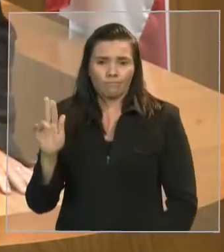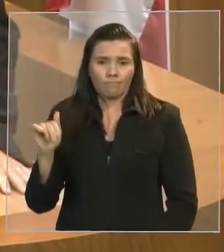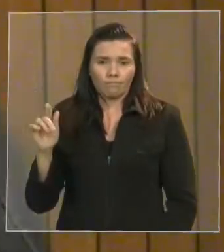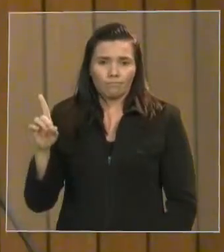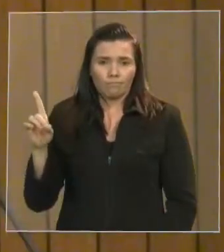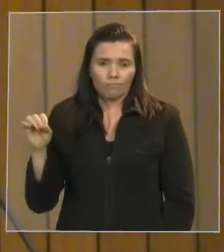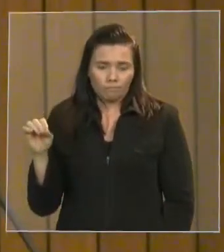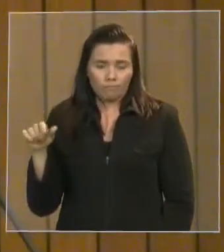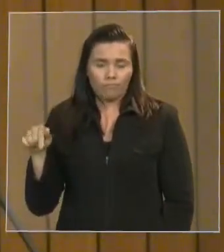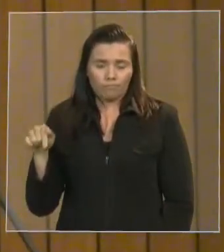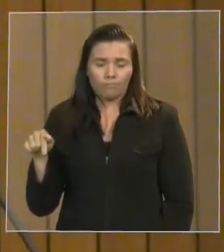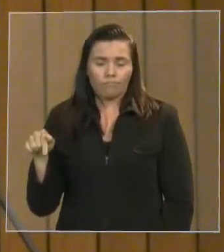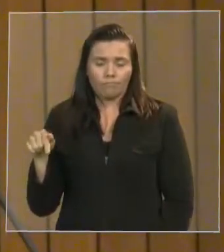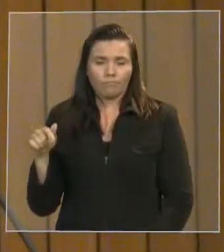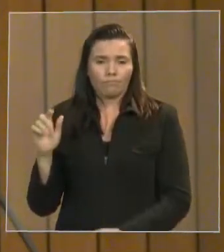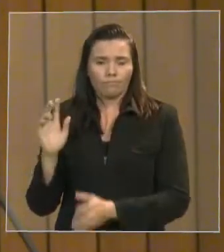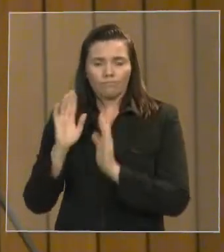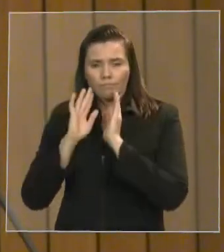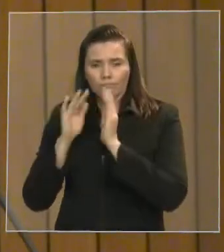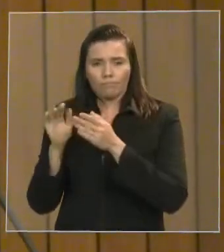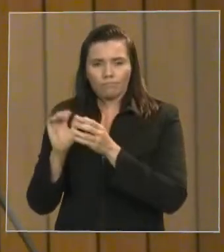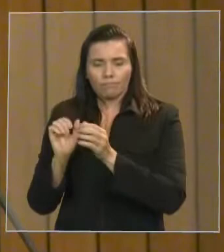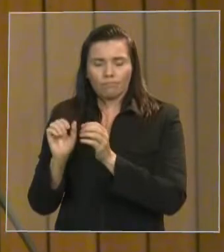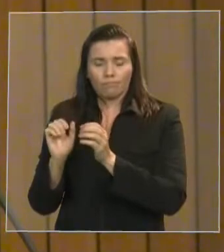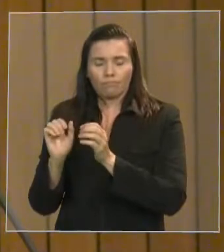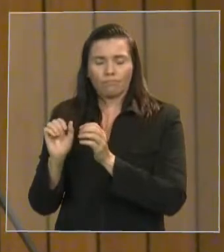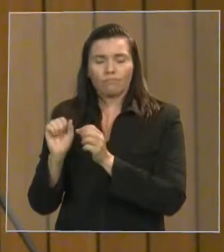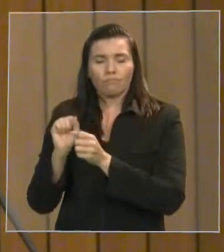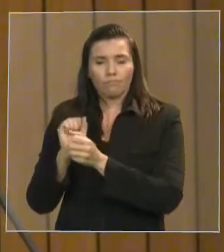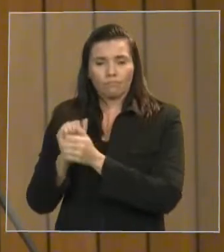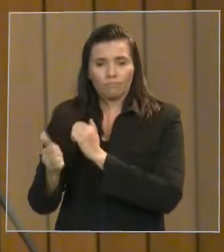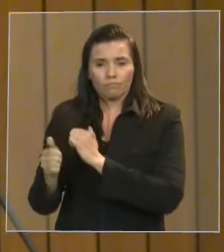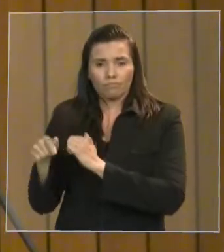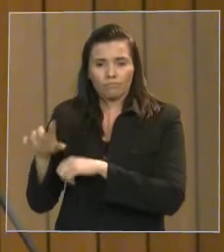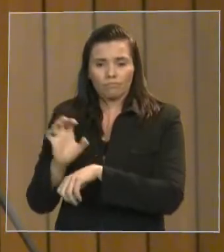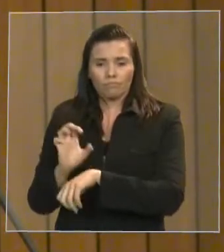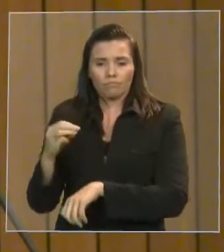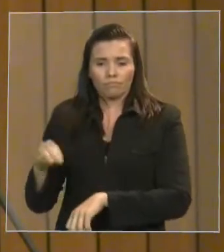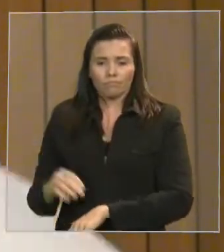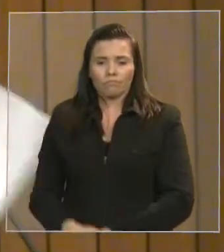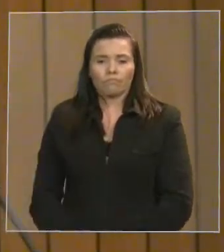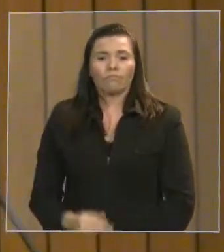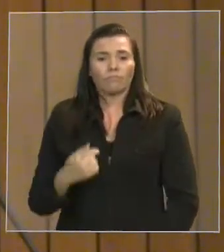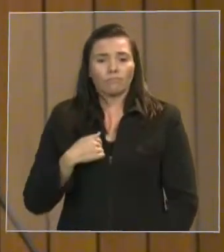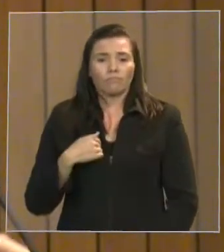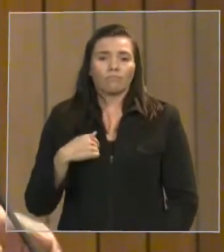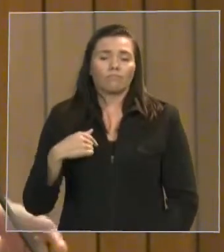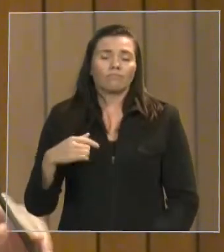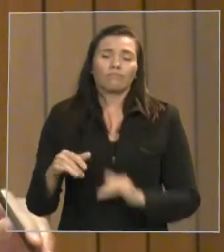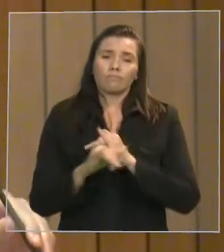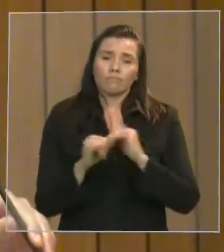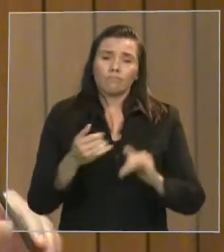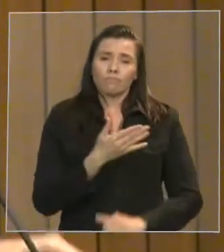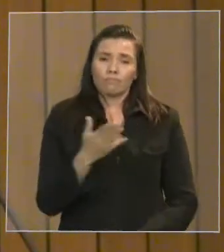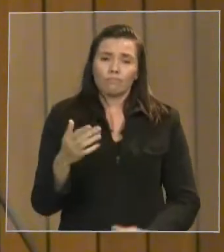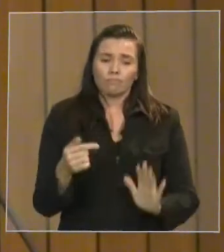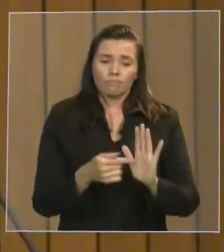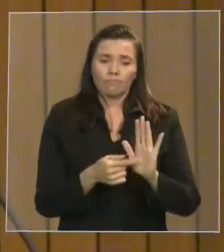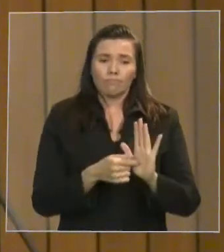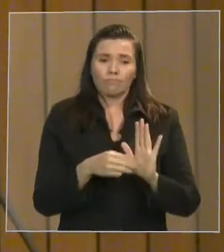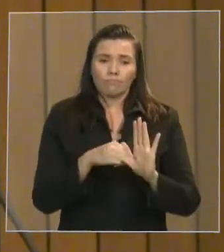acompanham e que torcem pelo esporte maranhense, saibam de uma coisa: esta medida